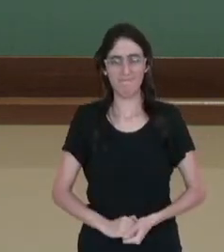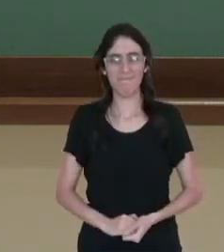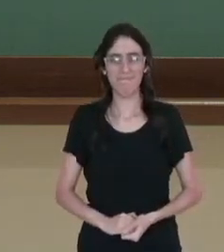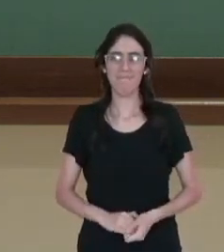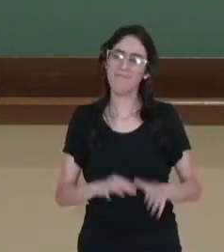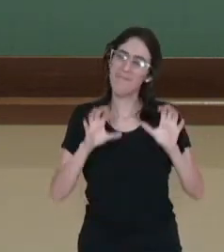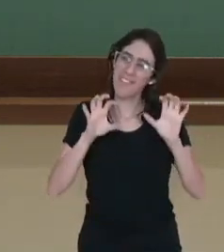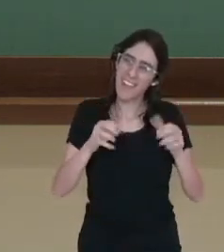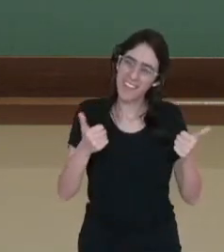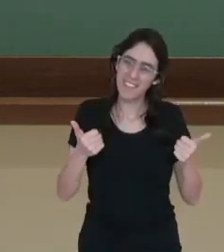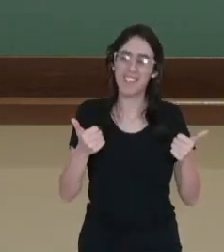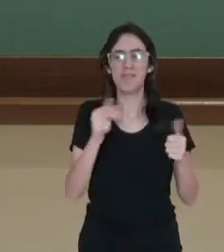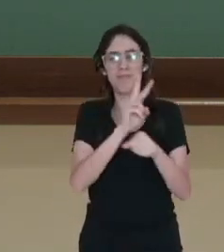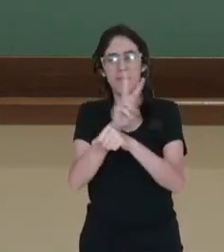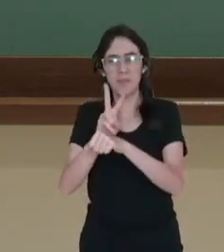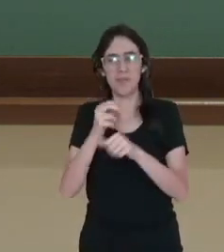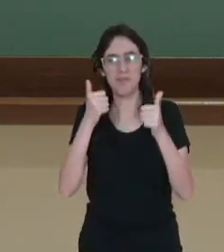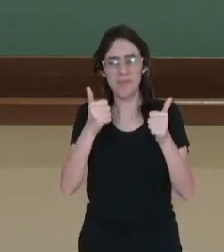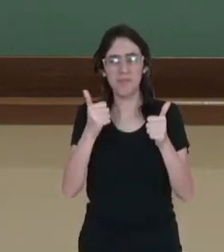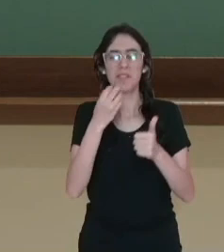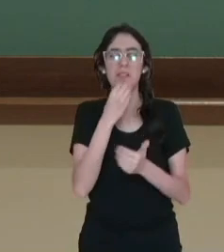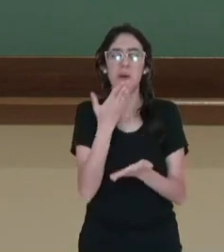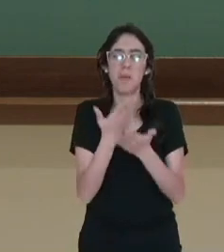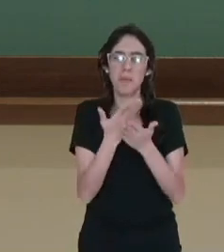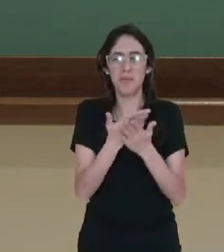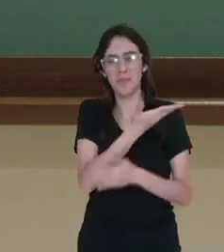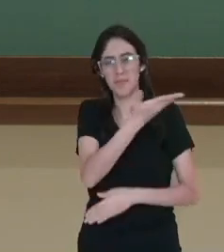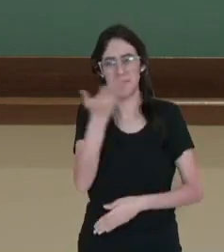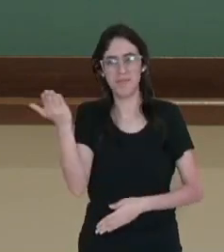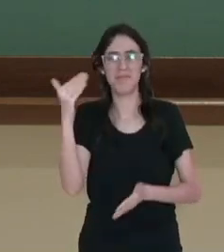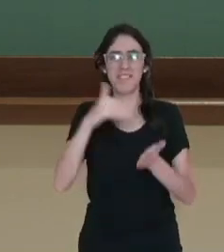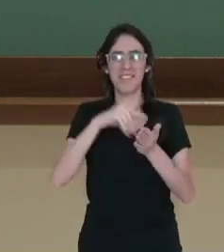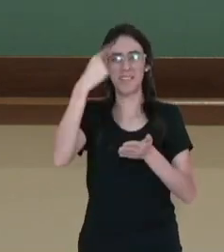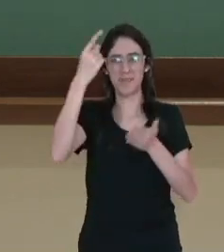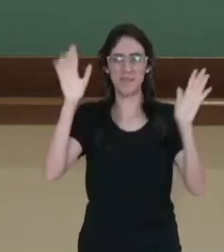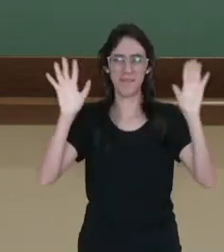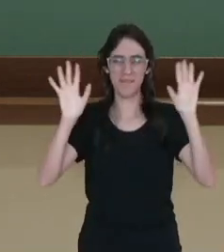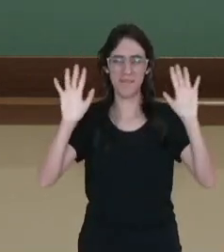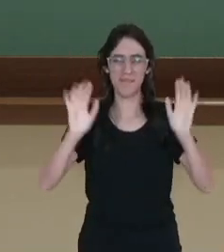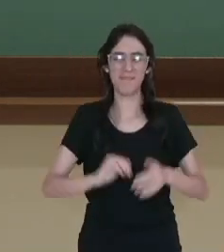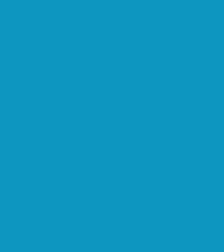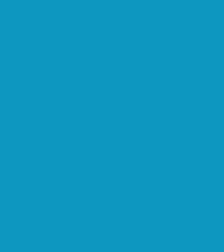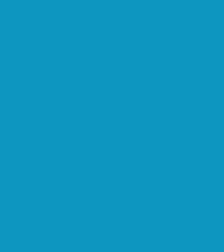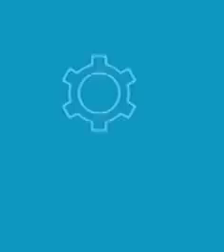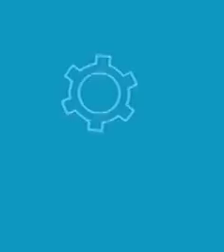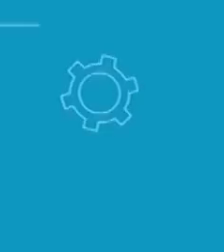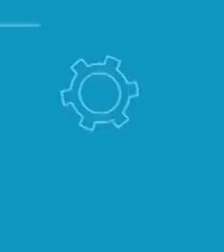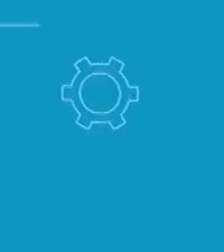isso, crianças. Ficamos por aqui. Bons estudos para você. Tchau, povo!